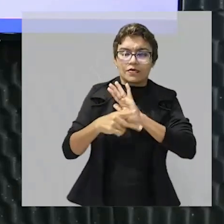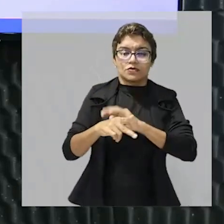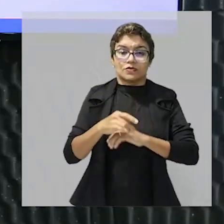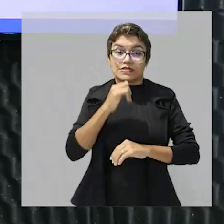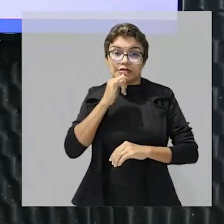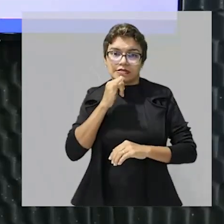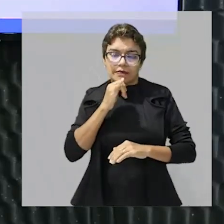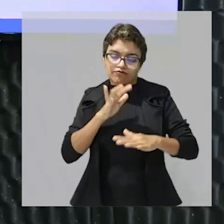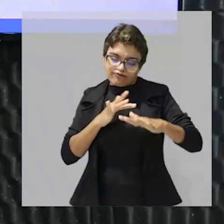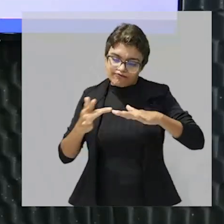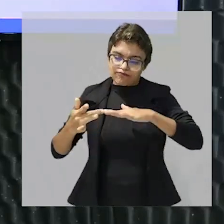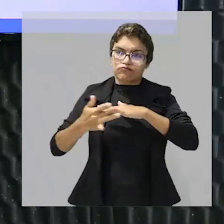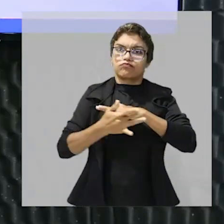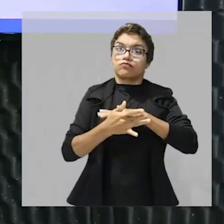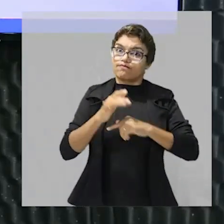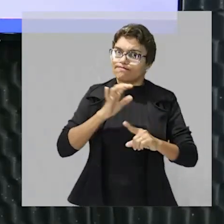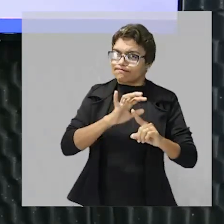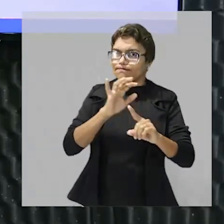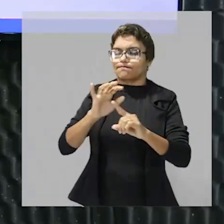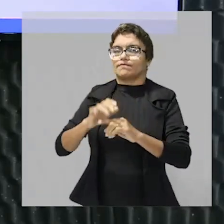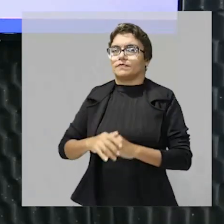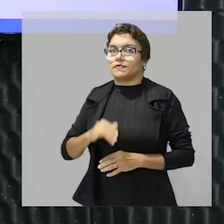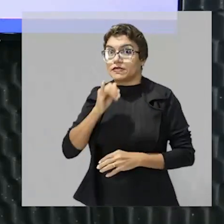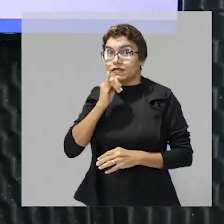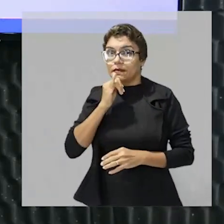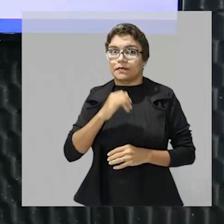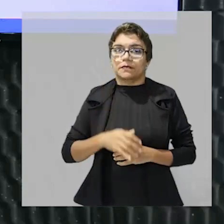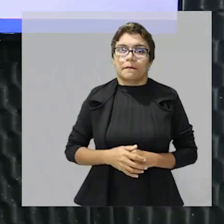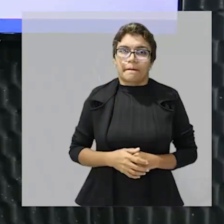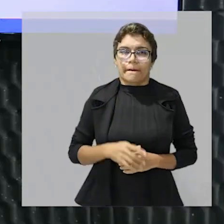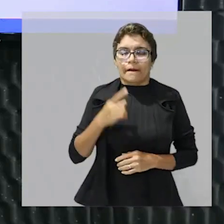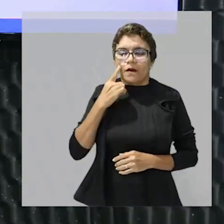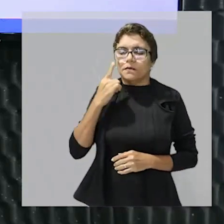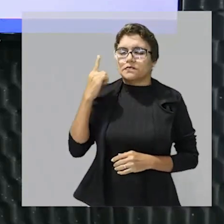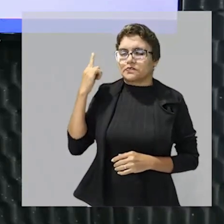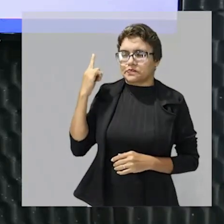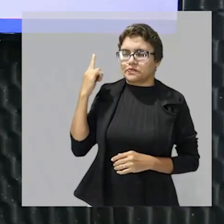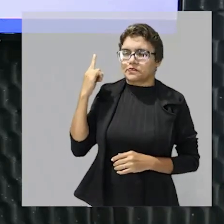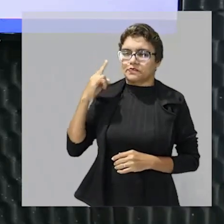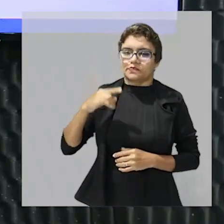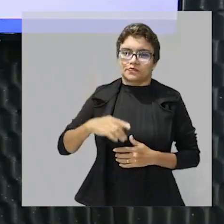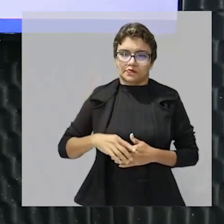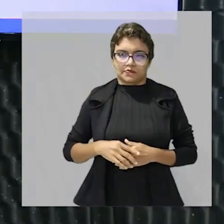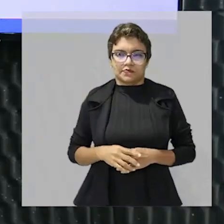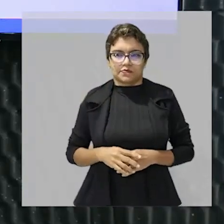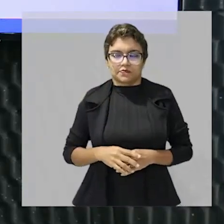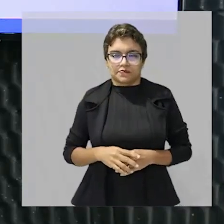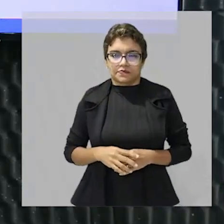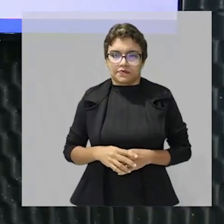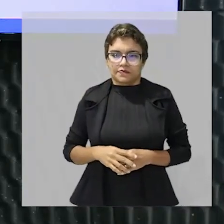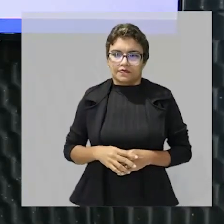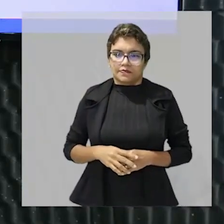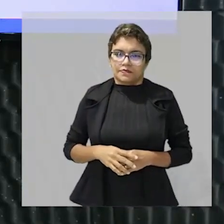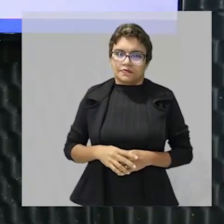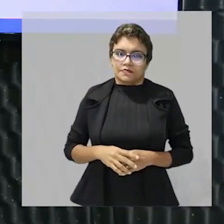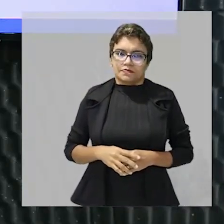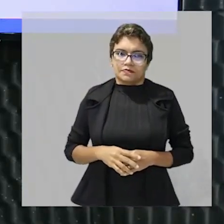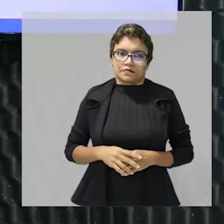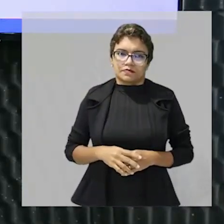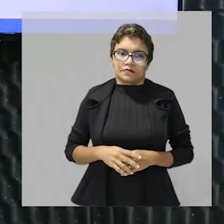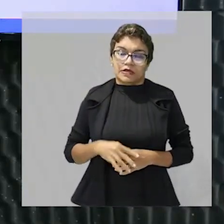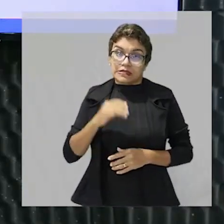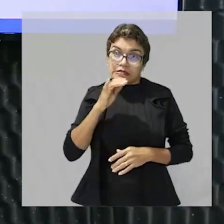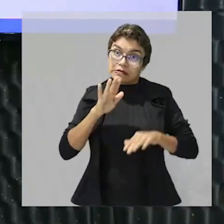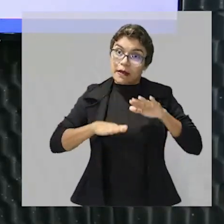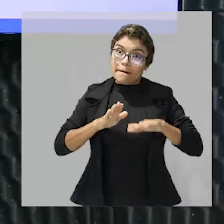fizeram isso. Então, exercitar o acontecimento, provocá-lo, né, fabricá-lo de acordo com o que você necessita. Se